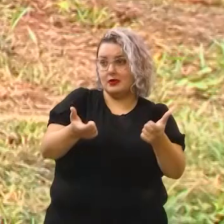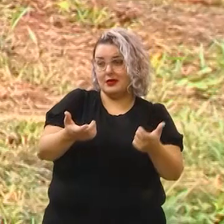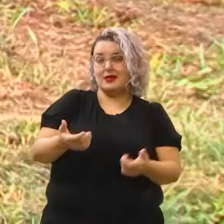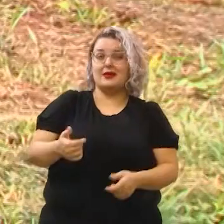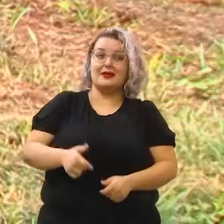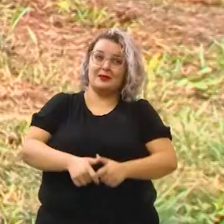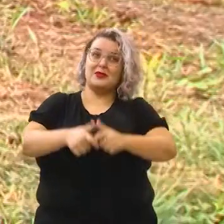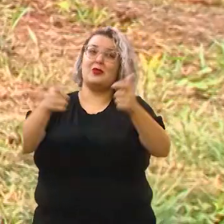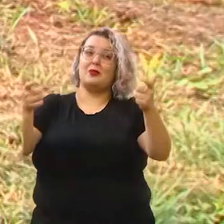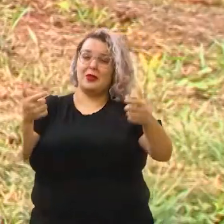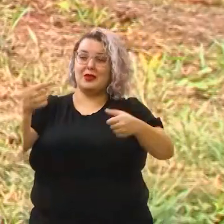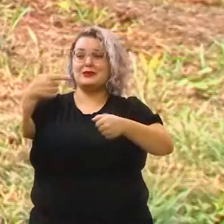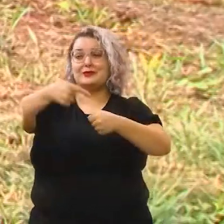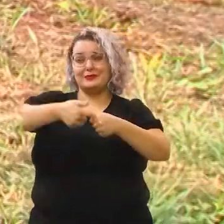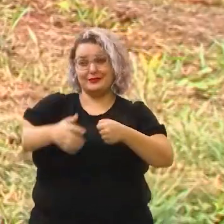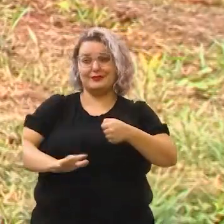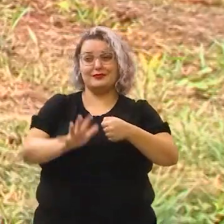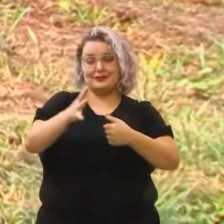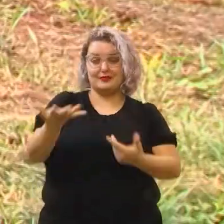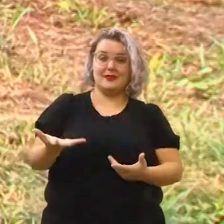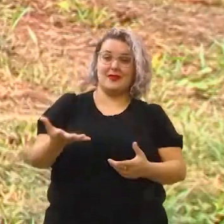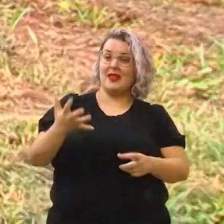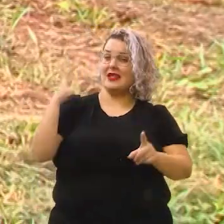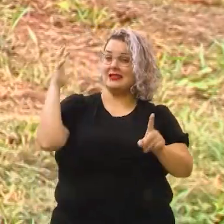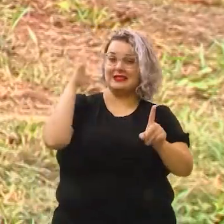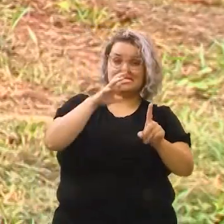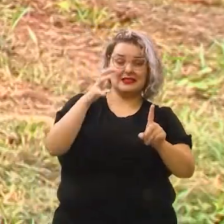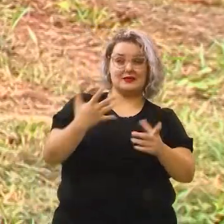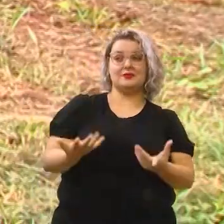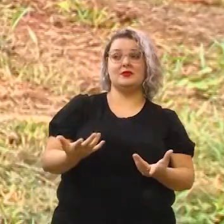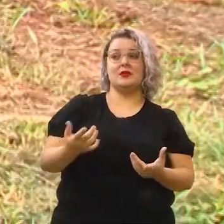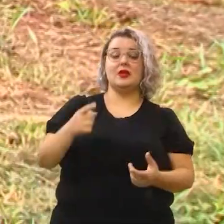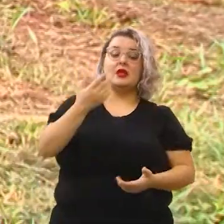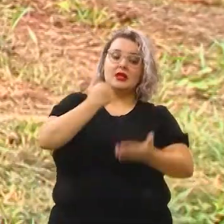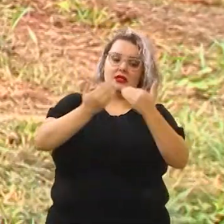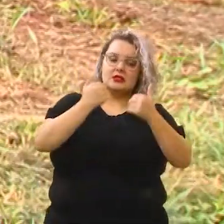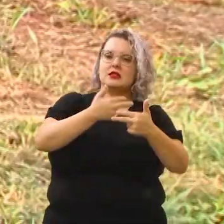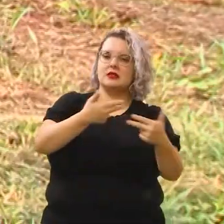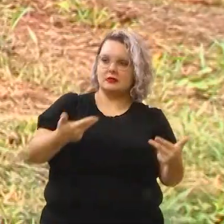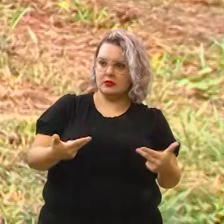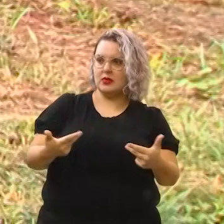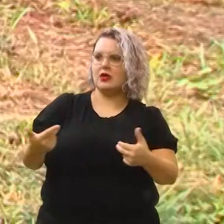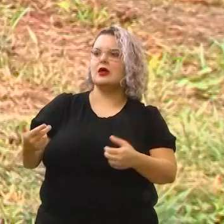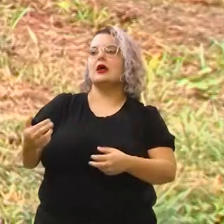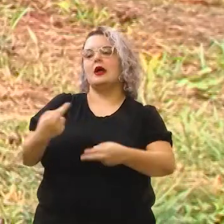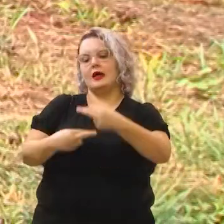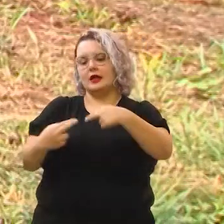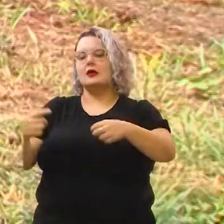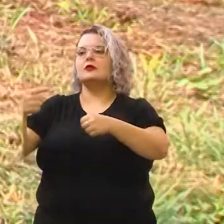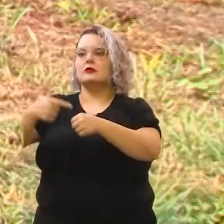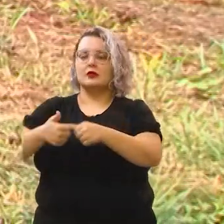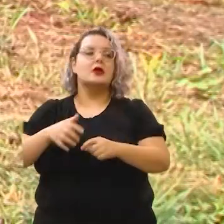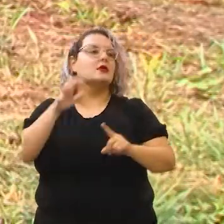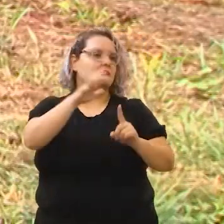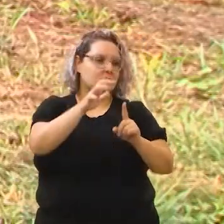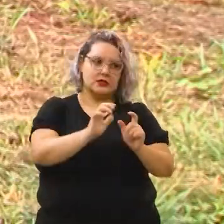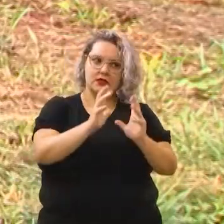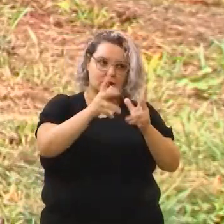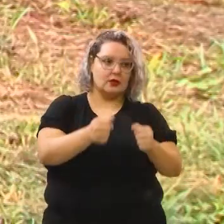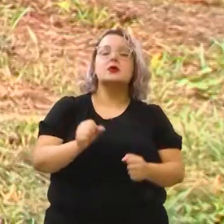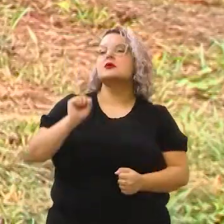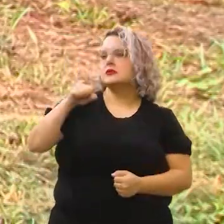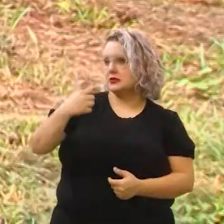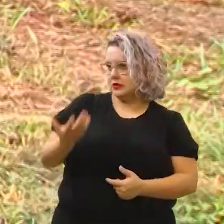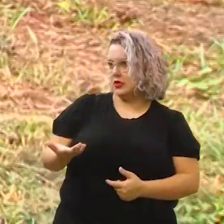petróleo, né? Os insumos agrícolas eles são diretamente ligados ao preço do petróleo. Influencia totalmente. Então